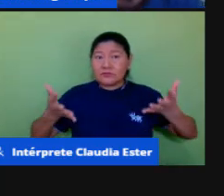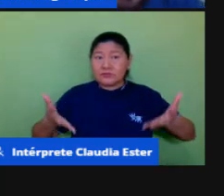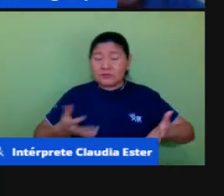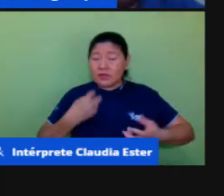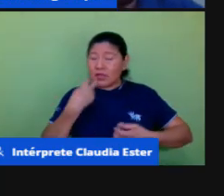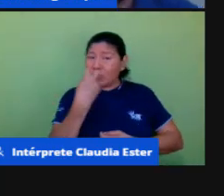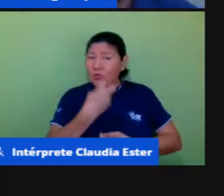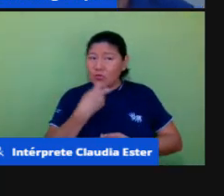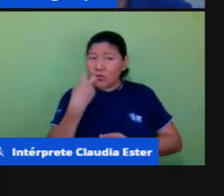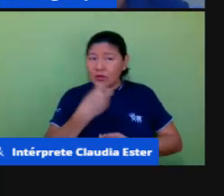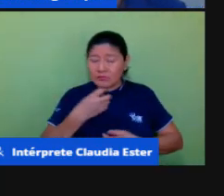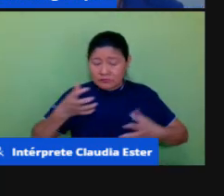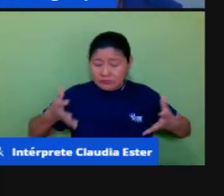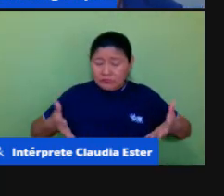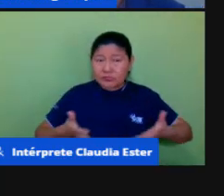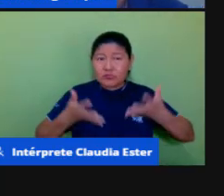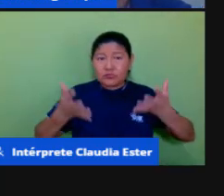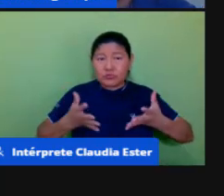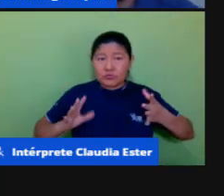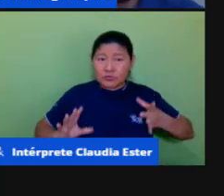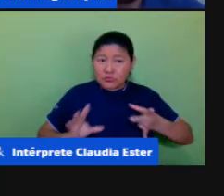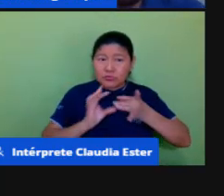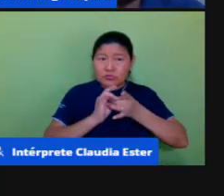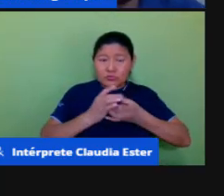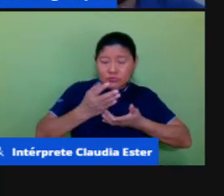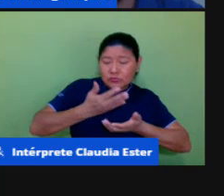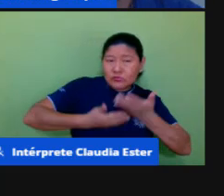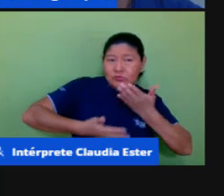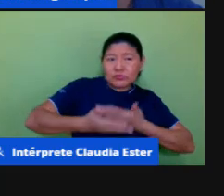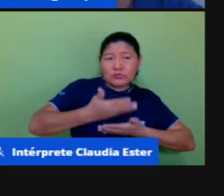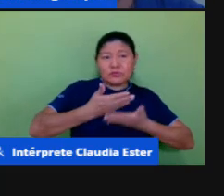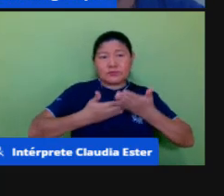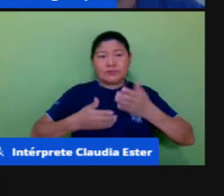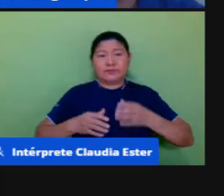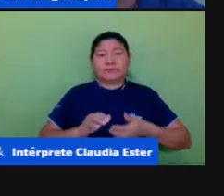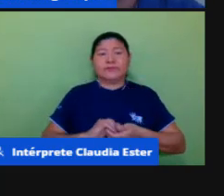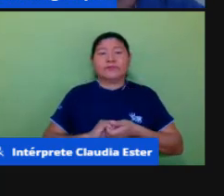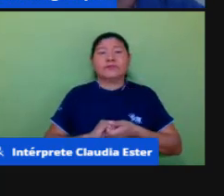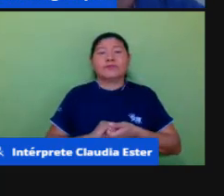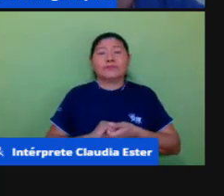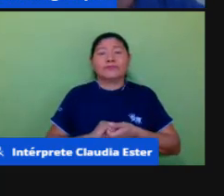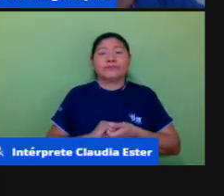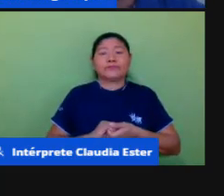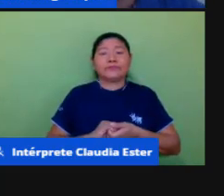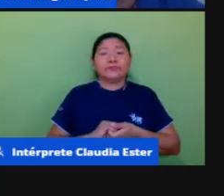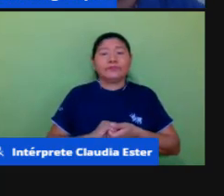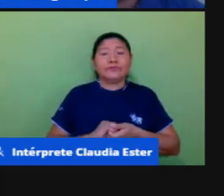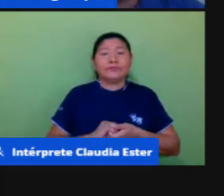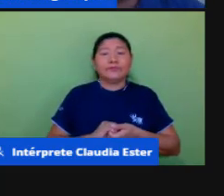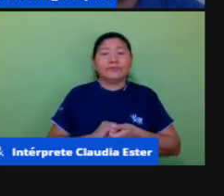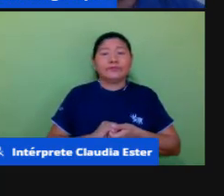promover isso aí para os nossos estudantes, tá? Podemos passar, já concluindo a minha parte.